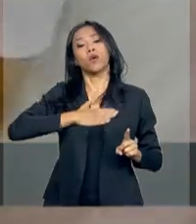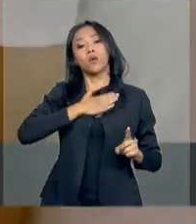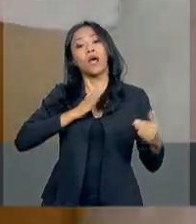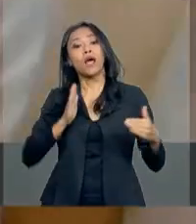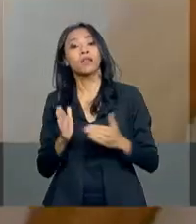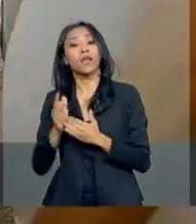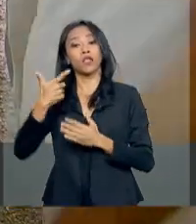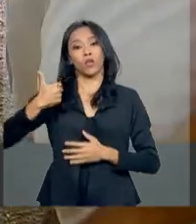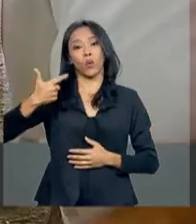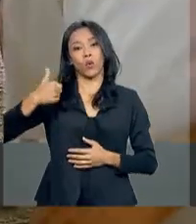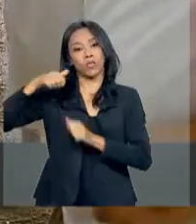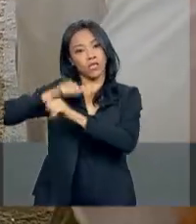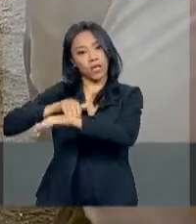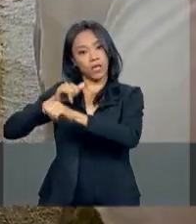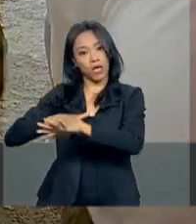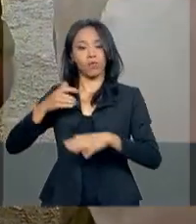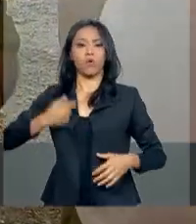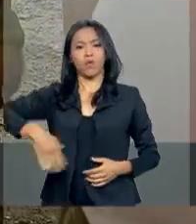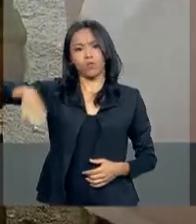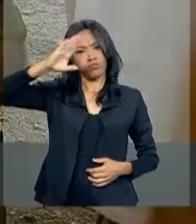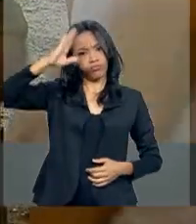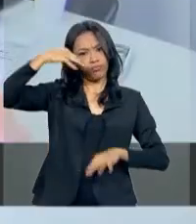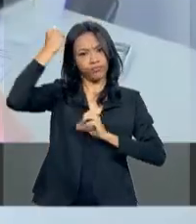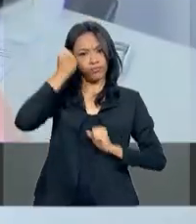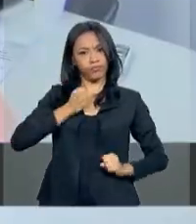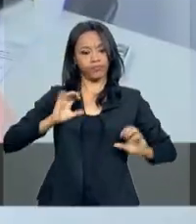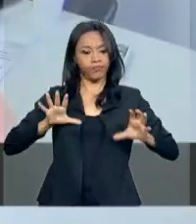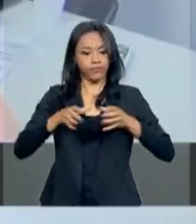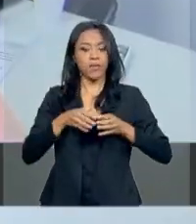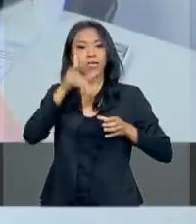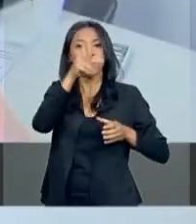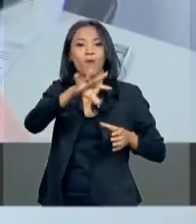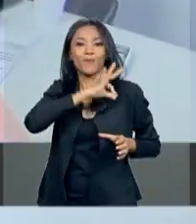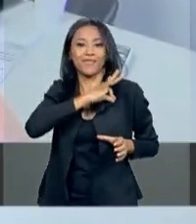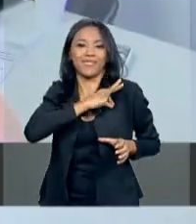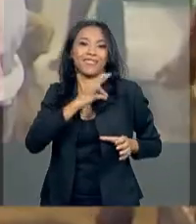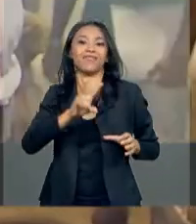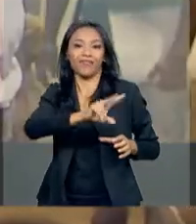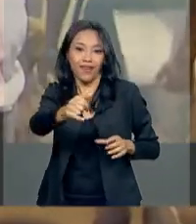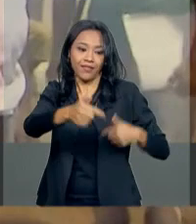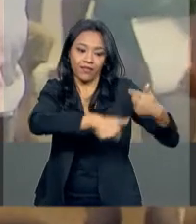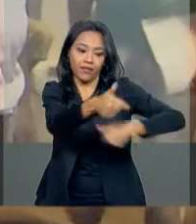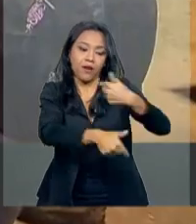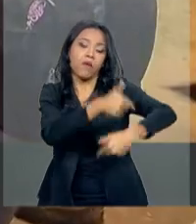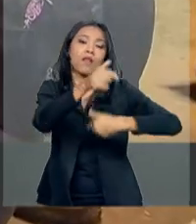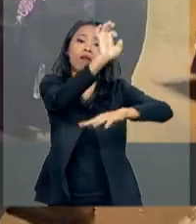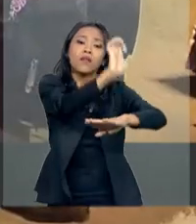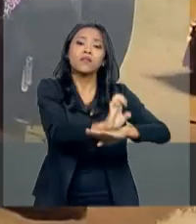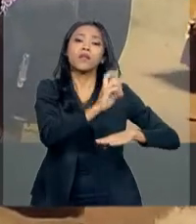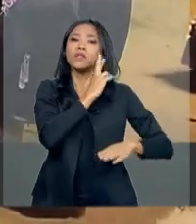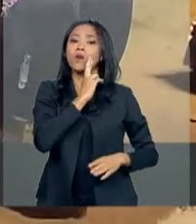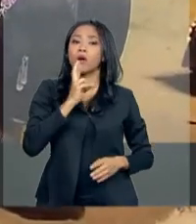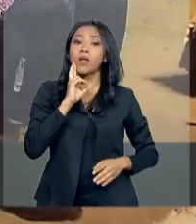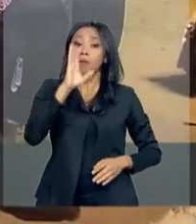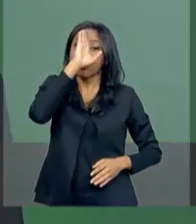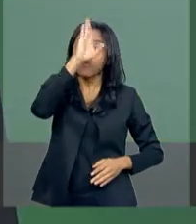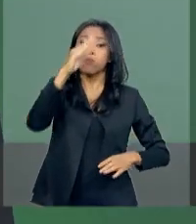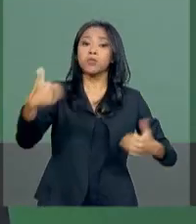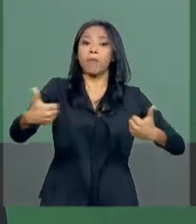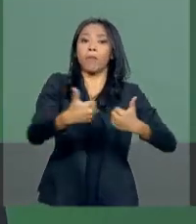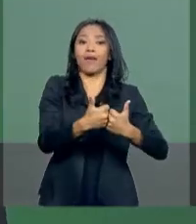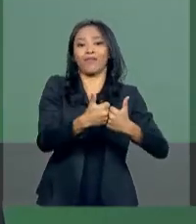as forças armadas vão atuar com poder de polícia no estado de roraima principalmente na faixa de fronteira